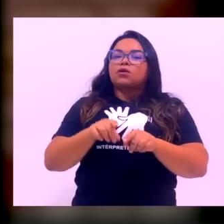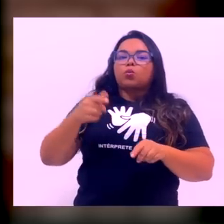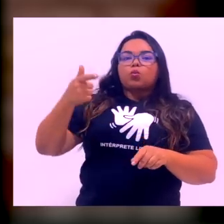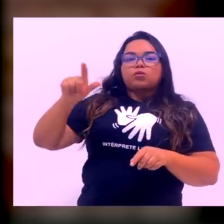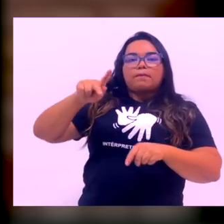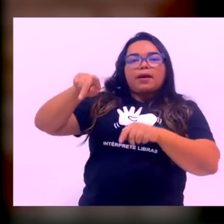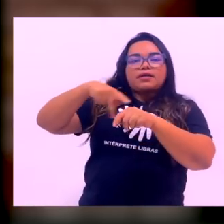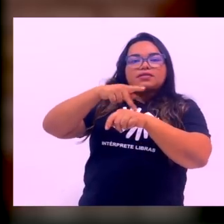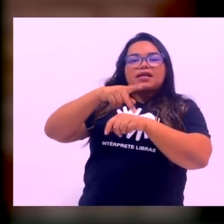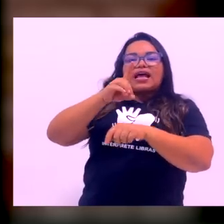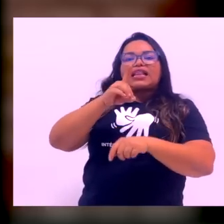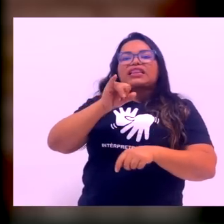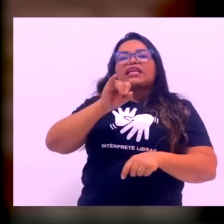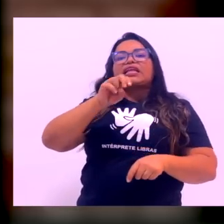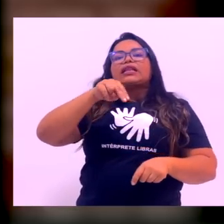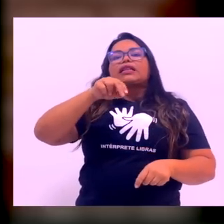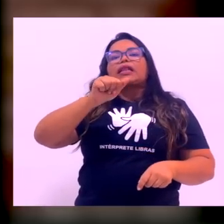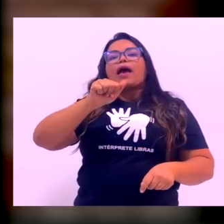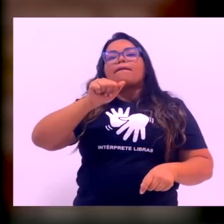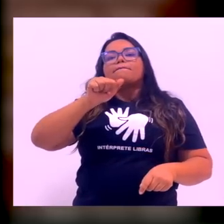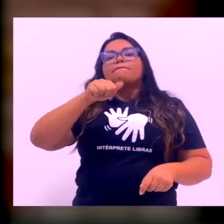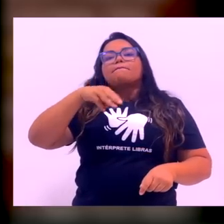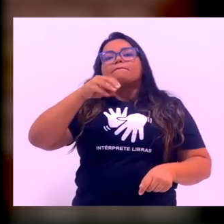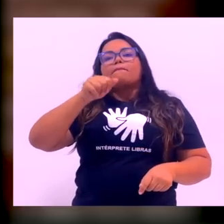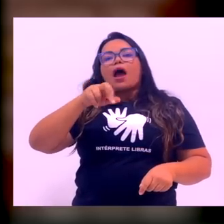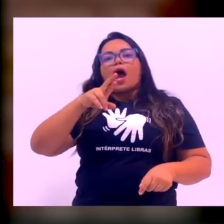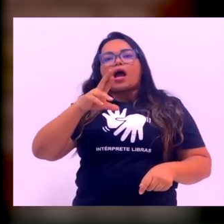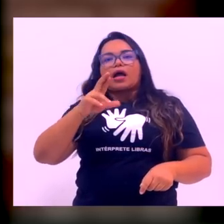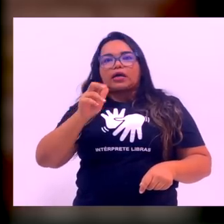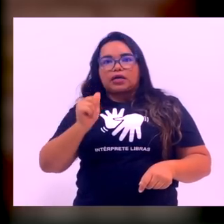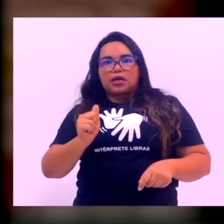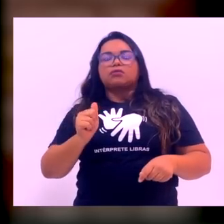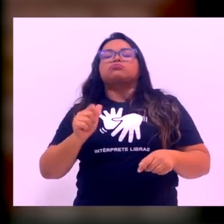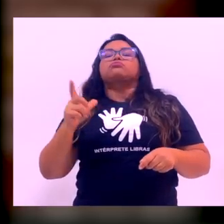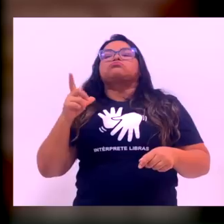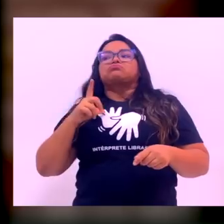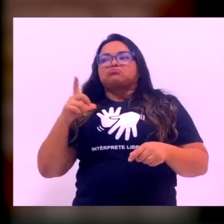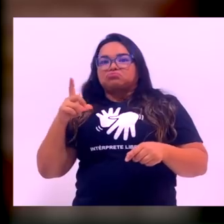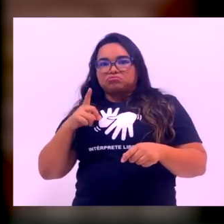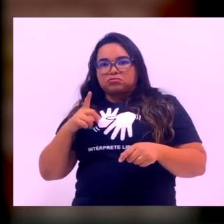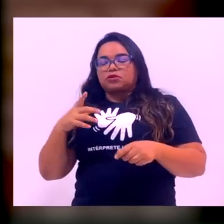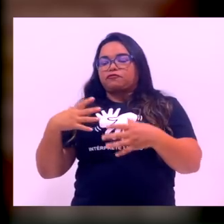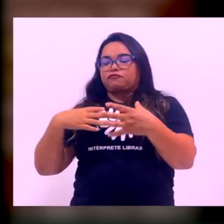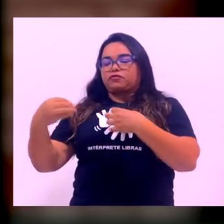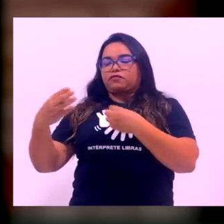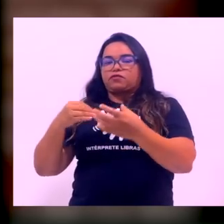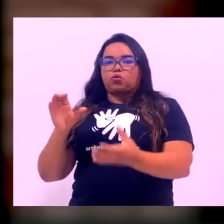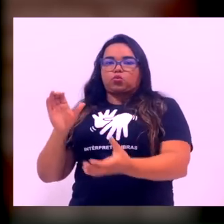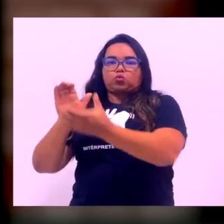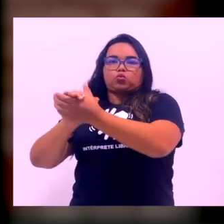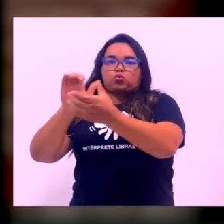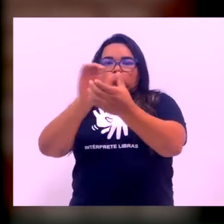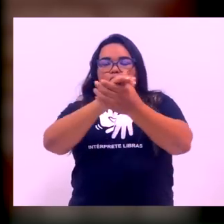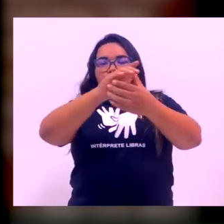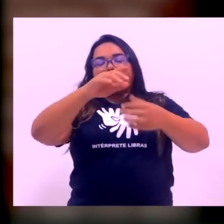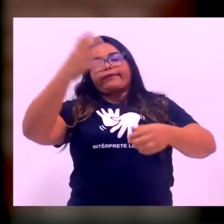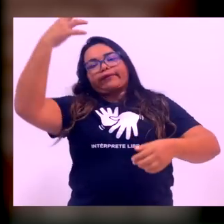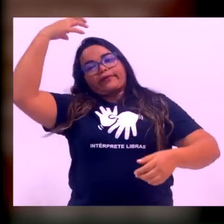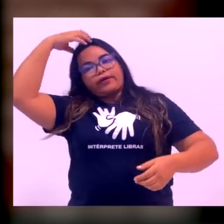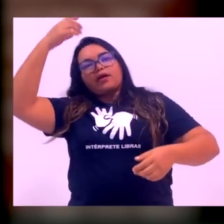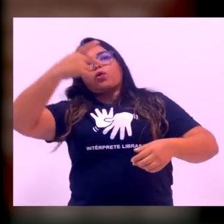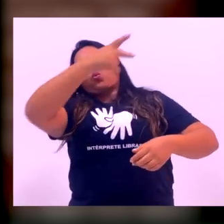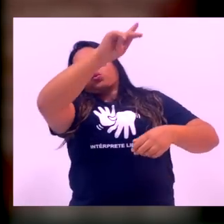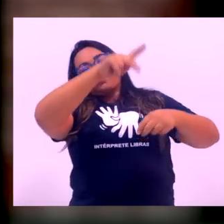da Dinamarca e a sua descendência se misturaram com as sementes dos homens. Todas as nações se uniram, elas